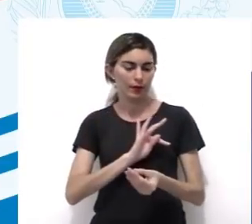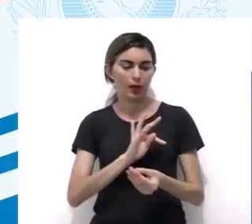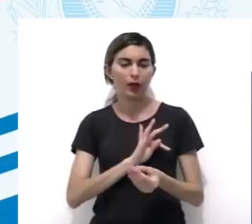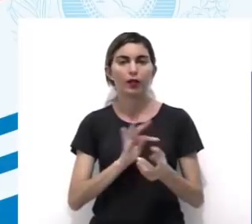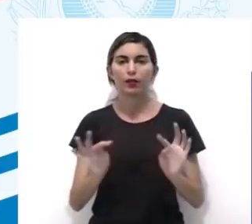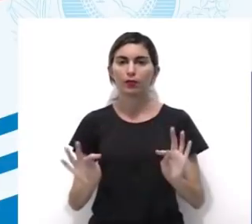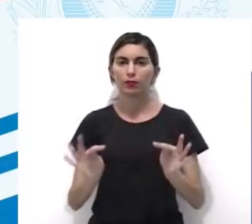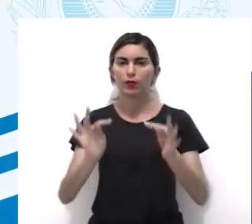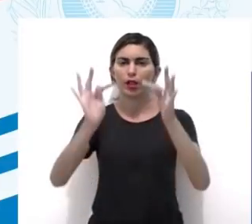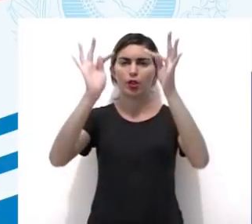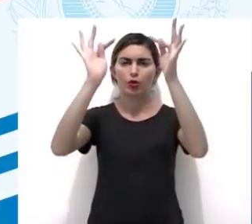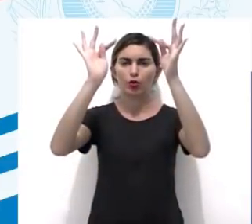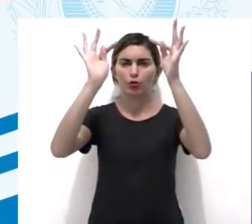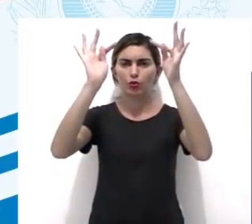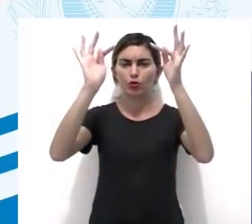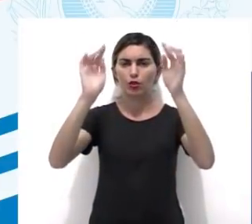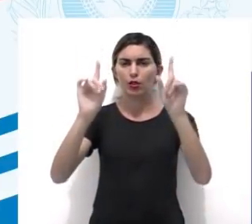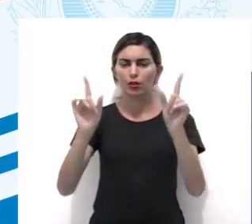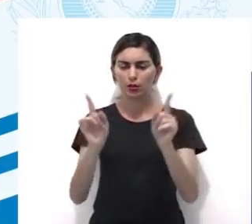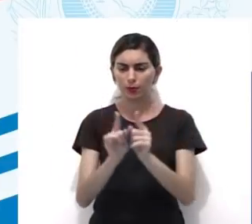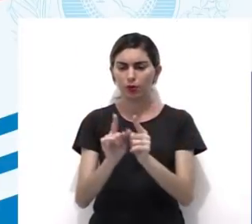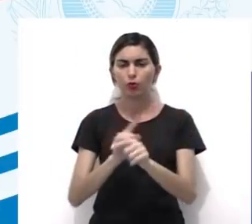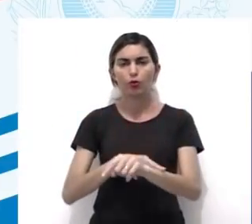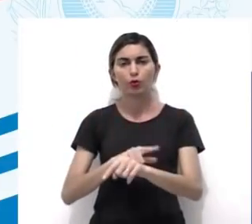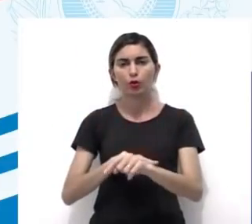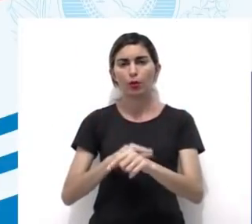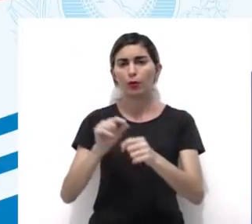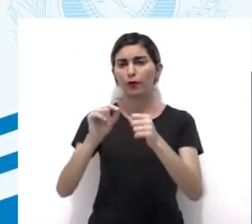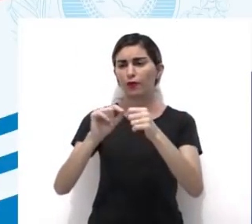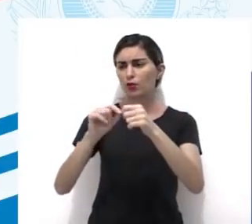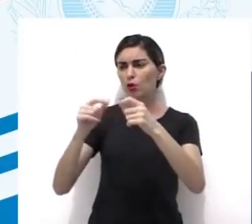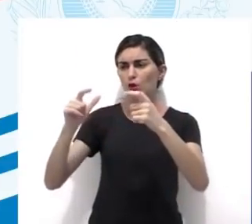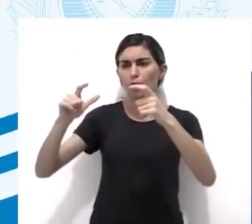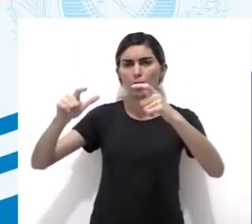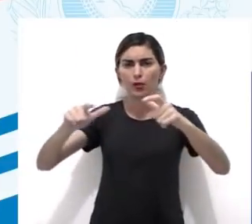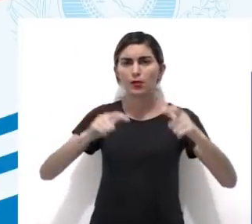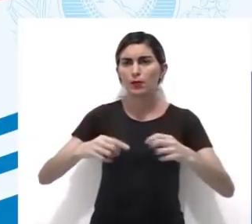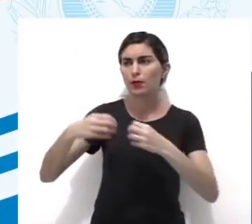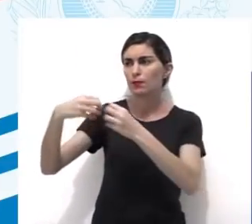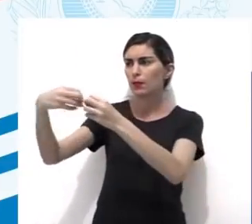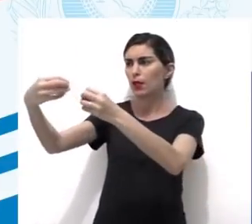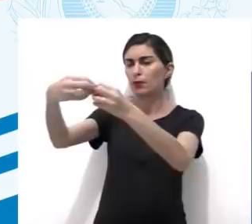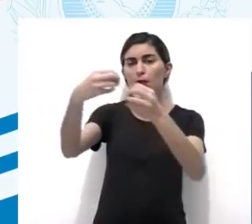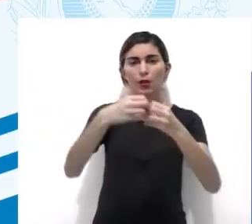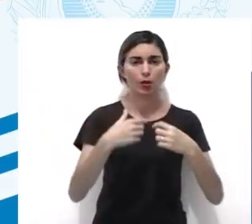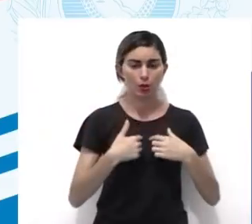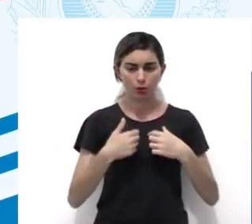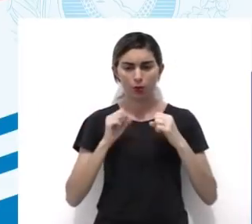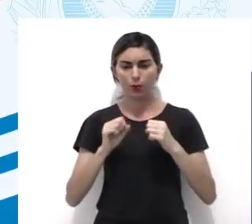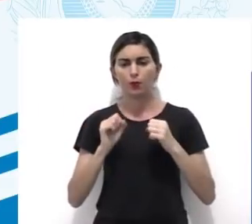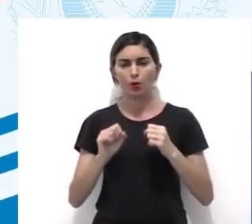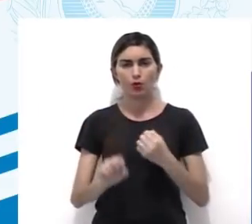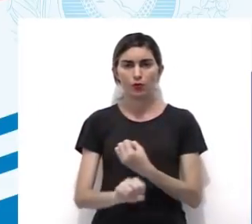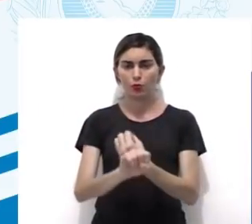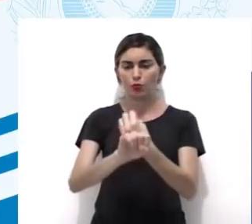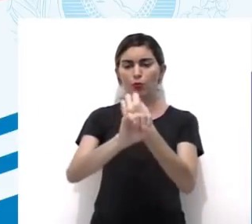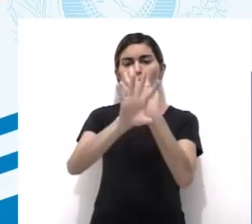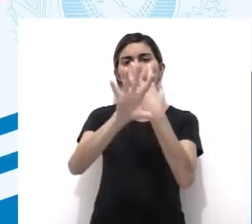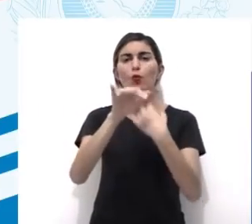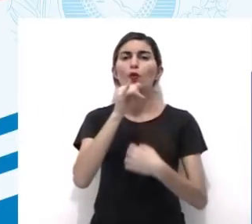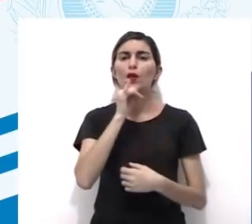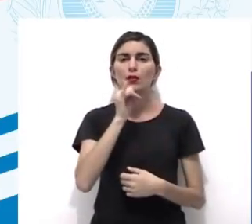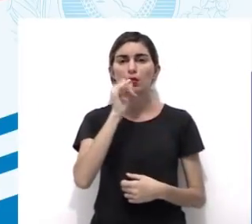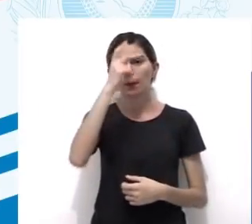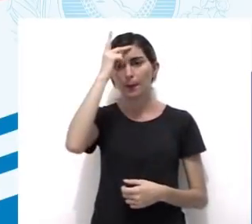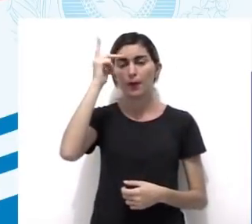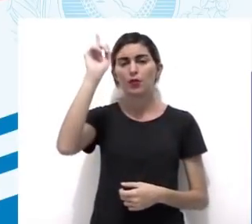as tecnologias de redução desse tempo tornou os espaços mais próximos. Então eu posso muito bem fazer uma webconferência, por exemplo,